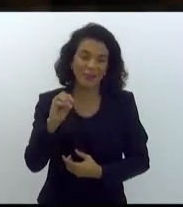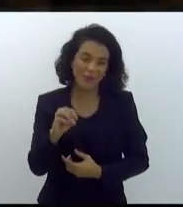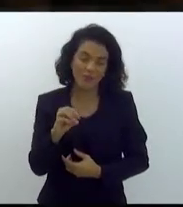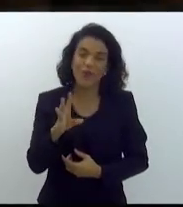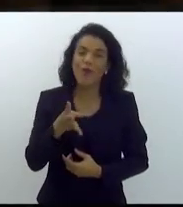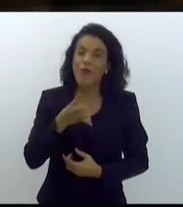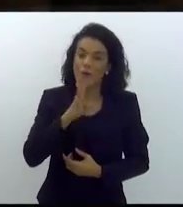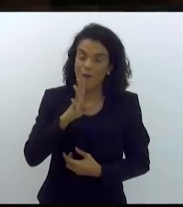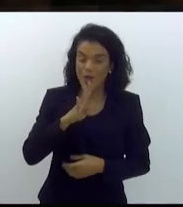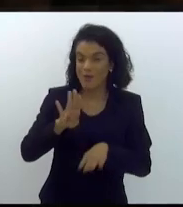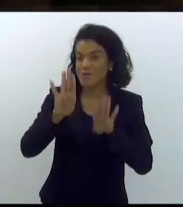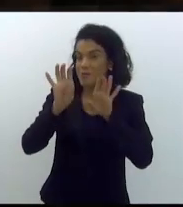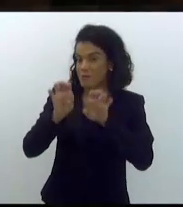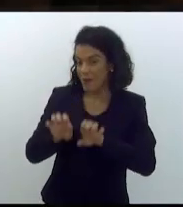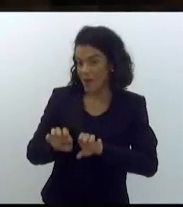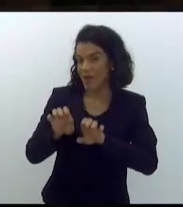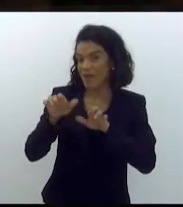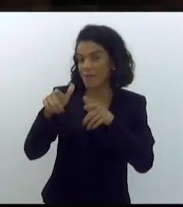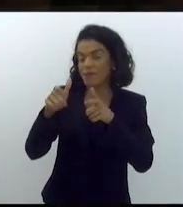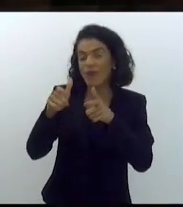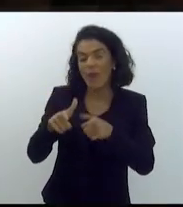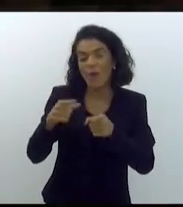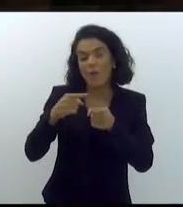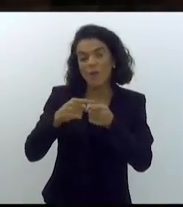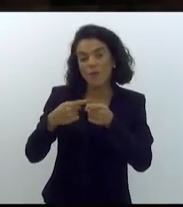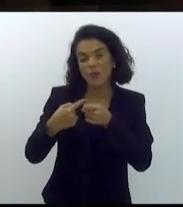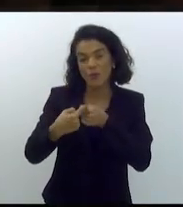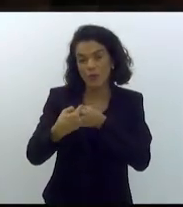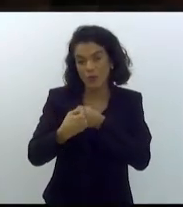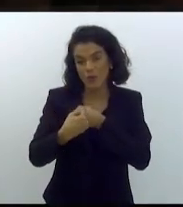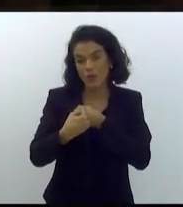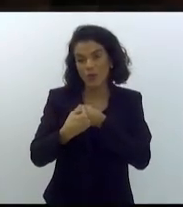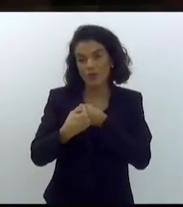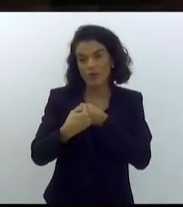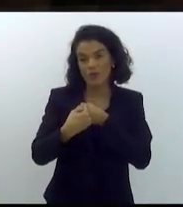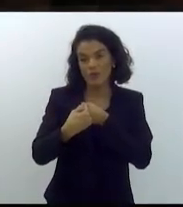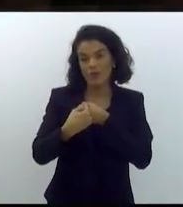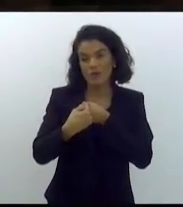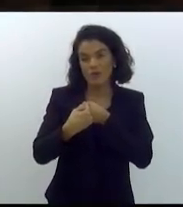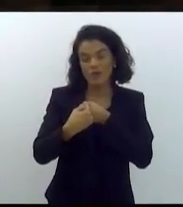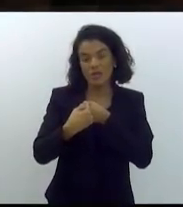conheço bem que é um município de Friburgo